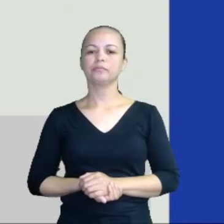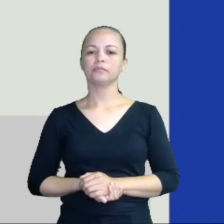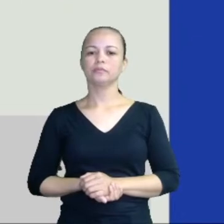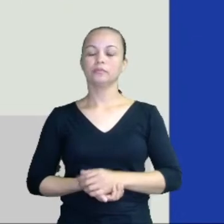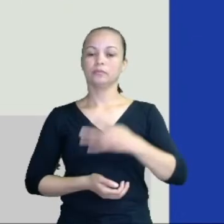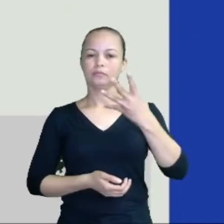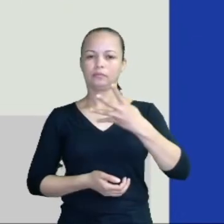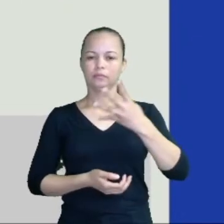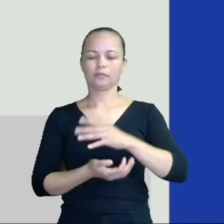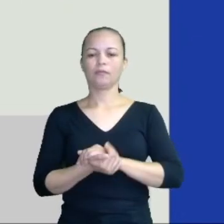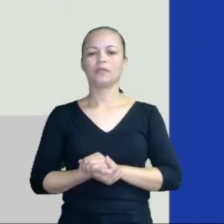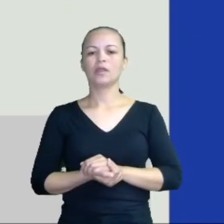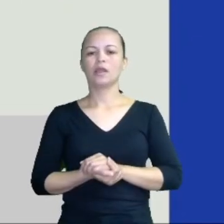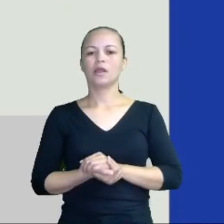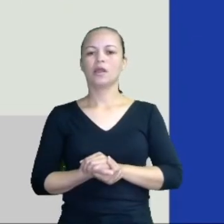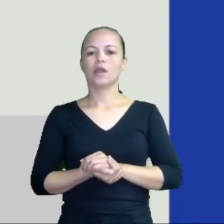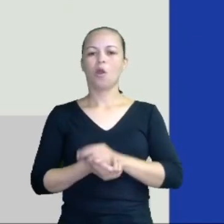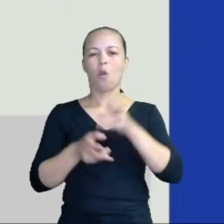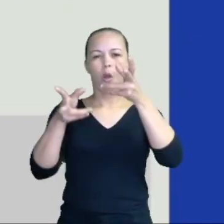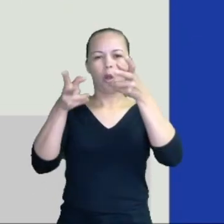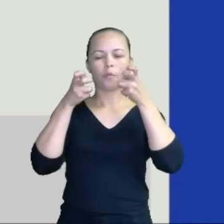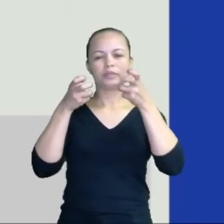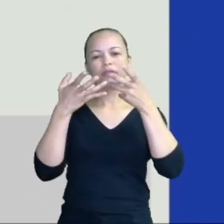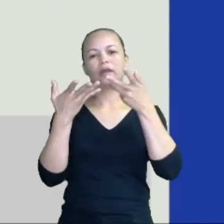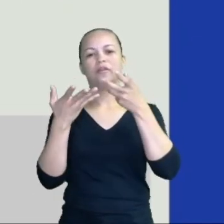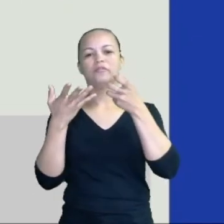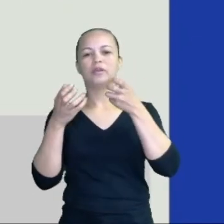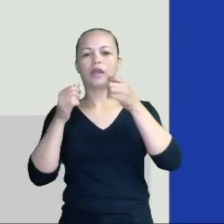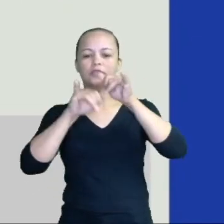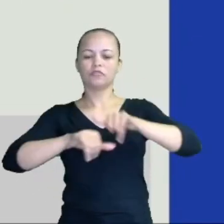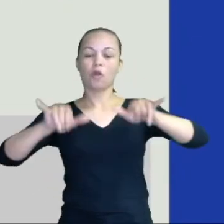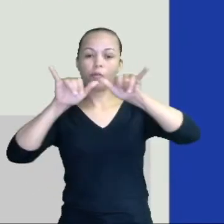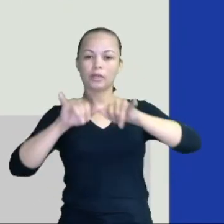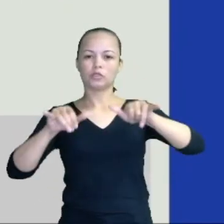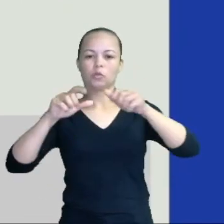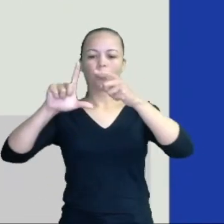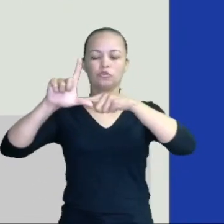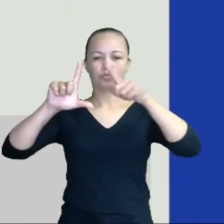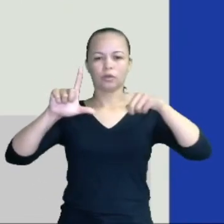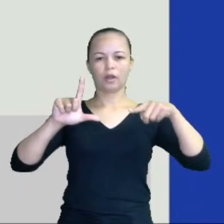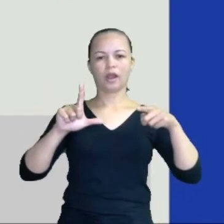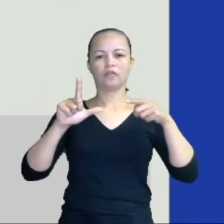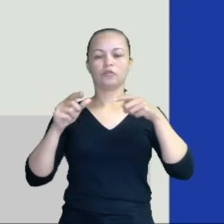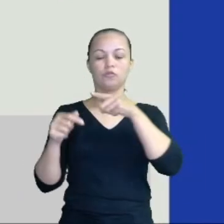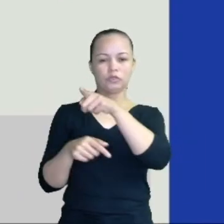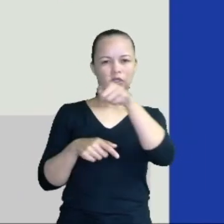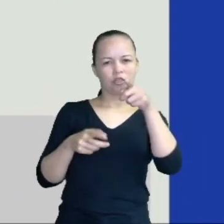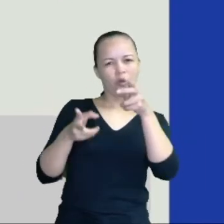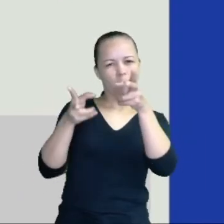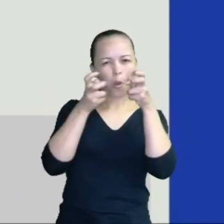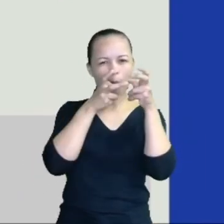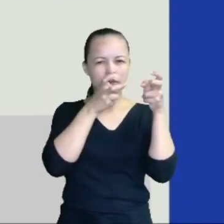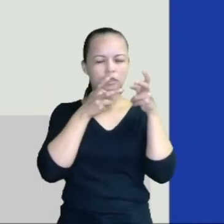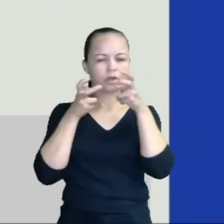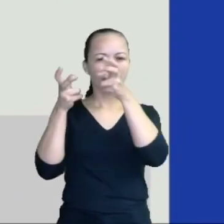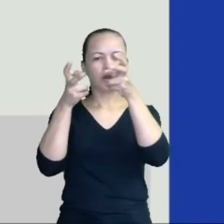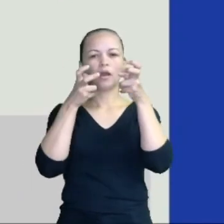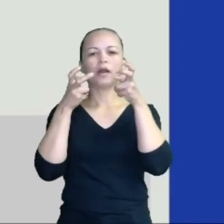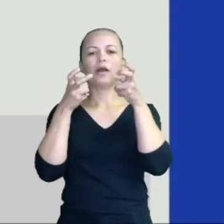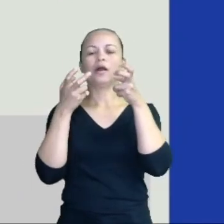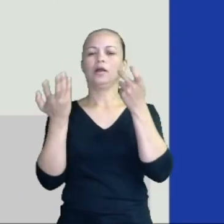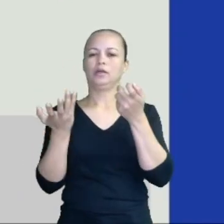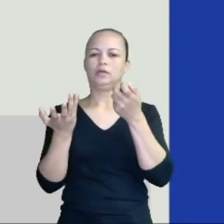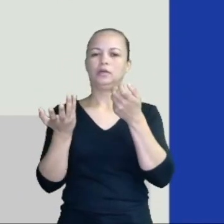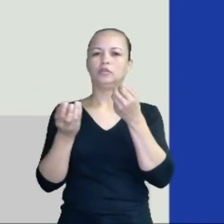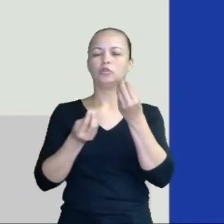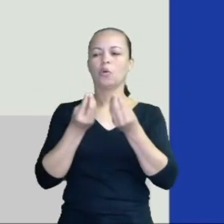A quarta, observe as informações do gráfico abaixo e responda as questões. Vocês vão observar aí esse gráfico, né, sobre